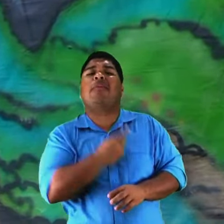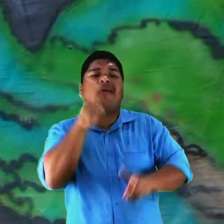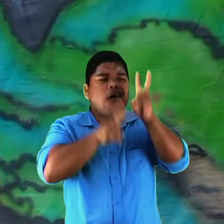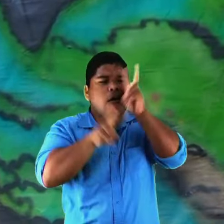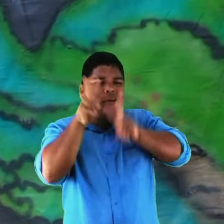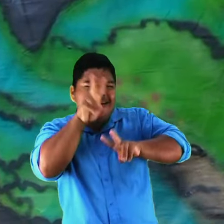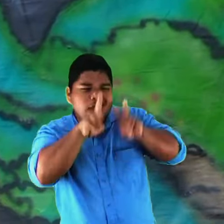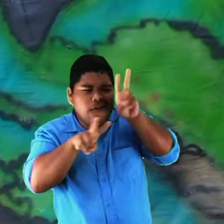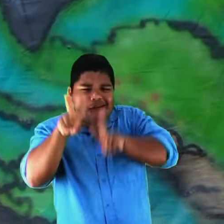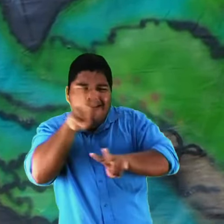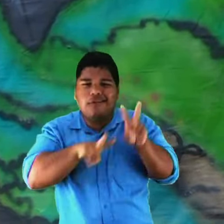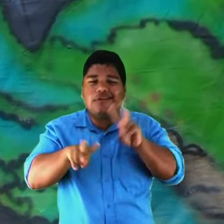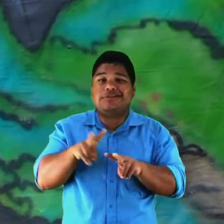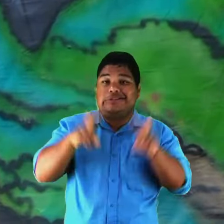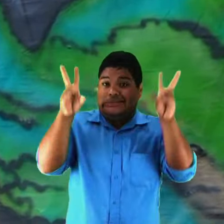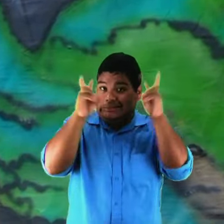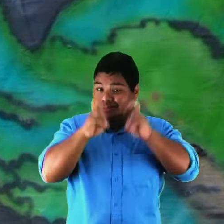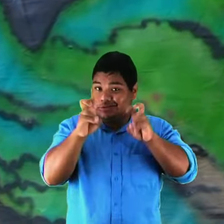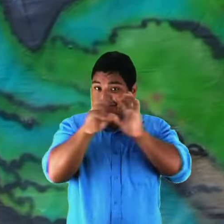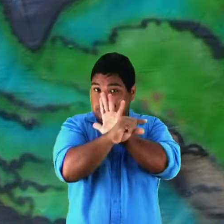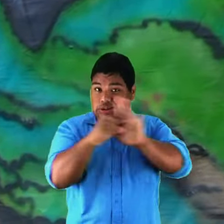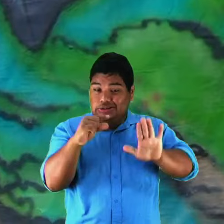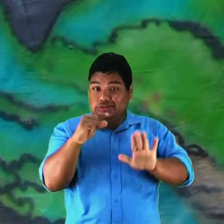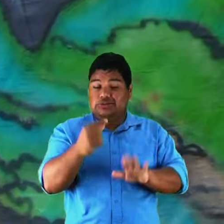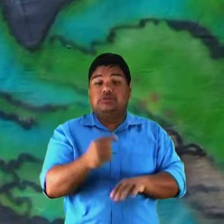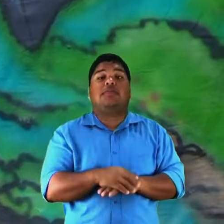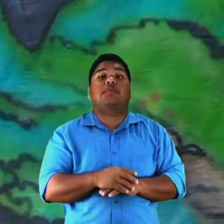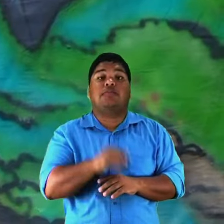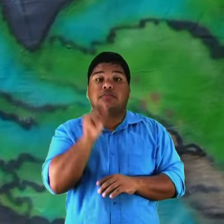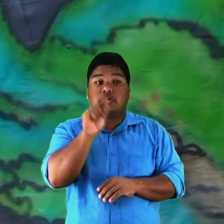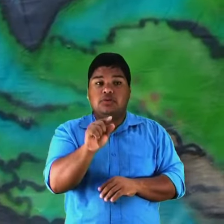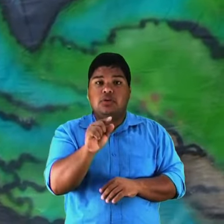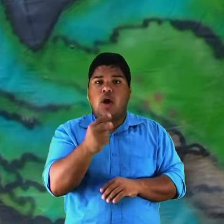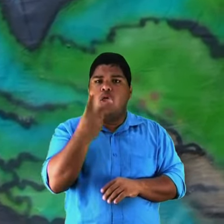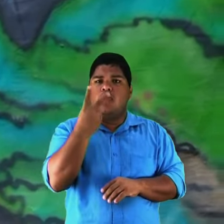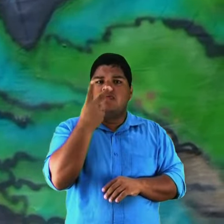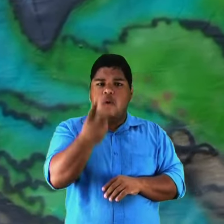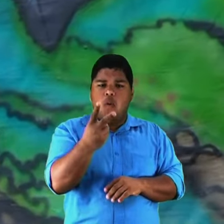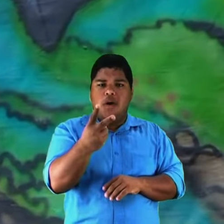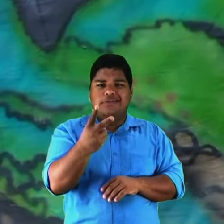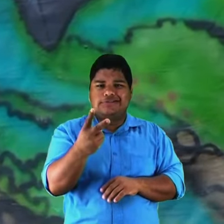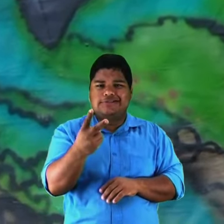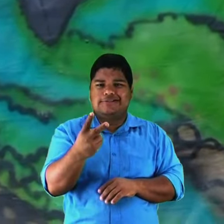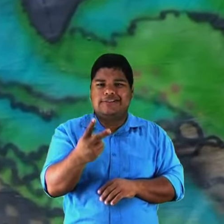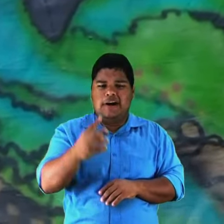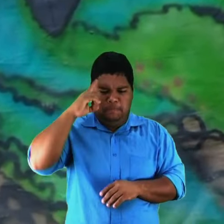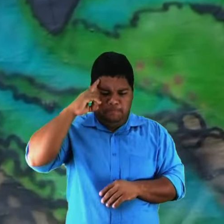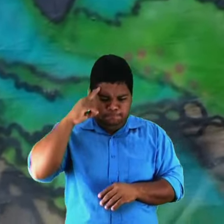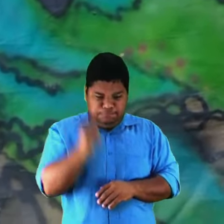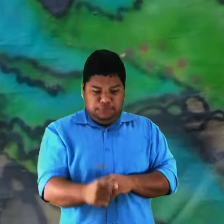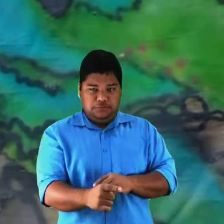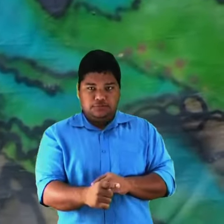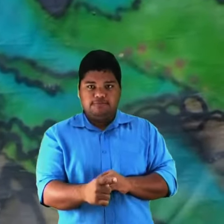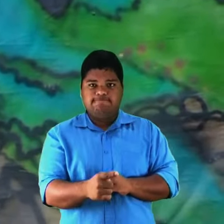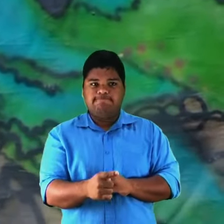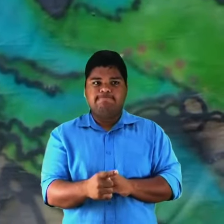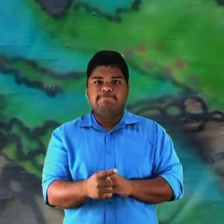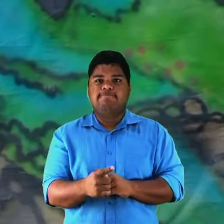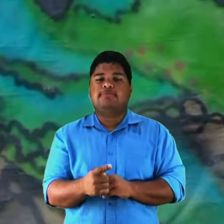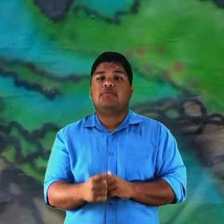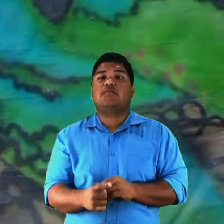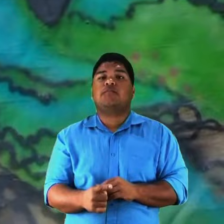nesses trechos, nesses versos que eu li para você, duas afirmações que revelam quem